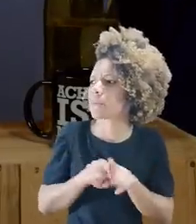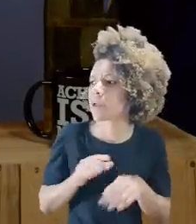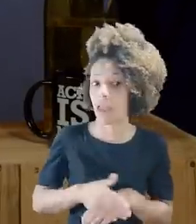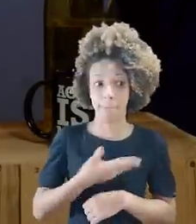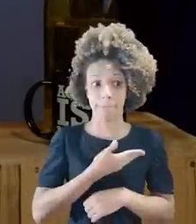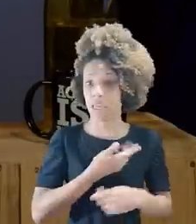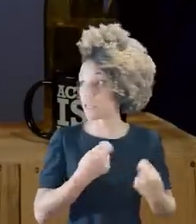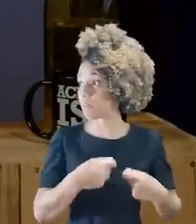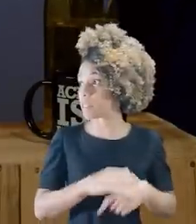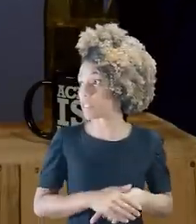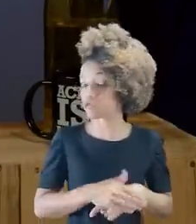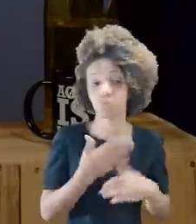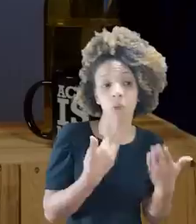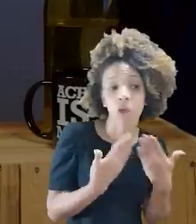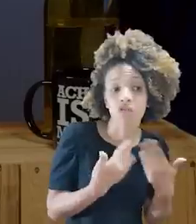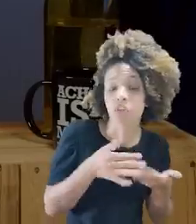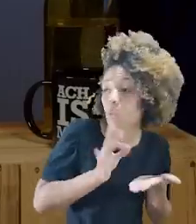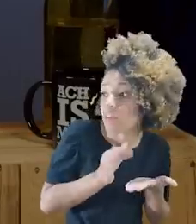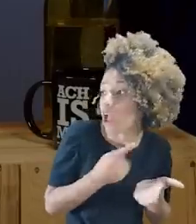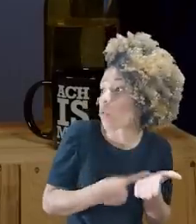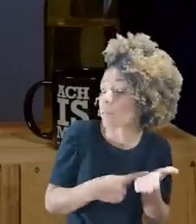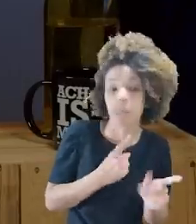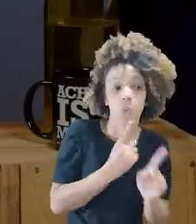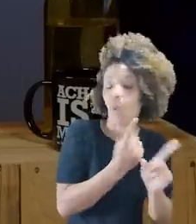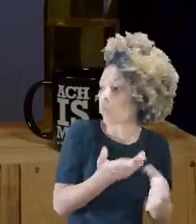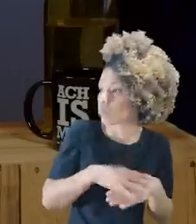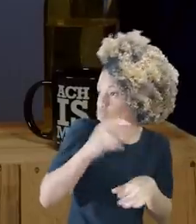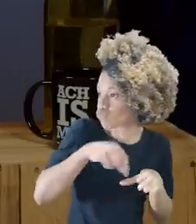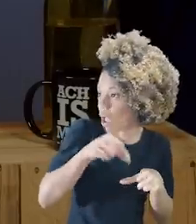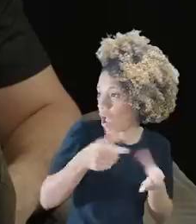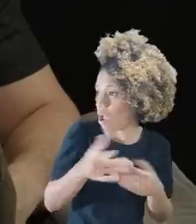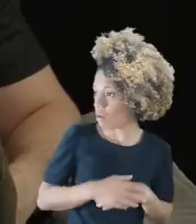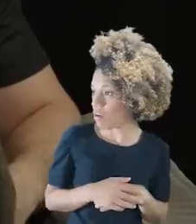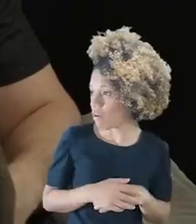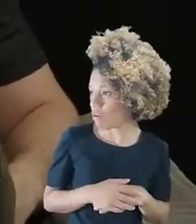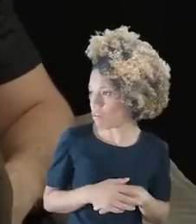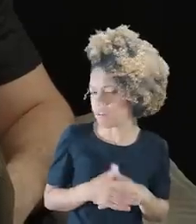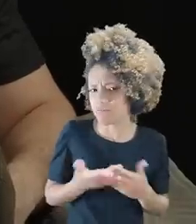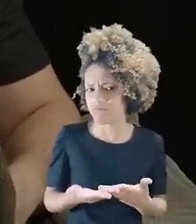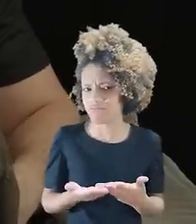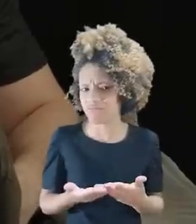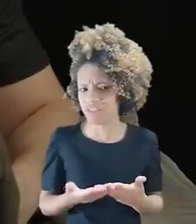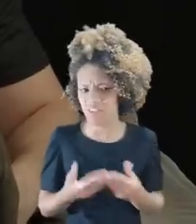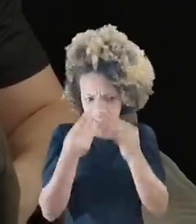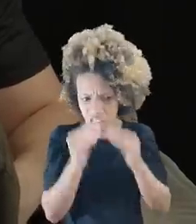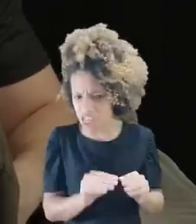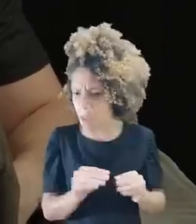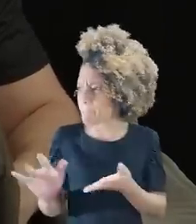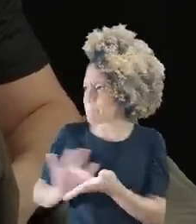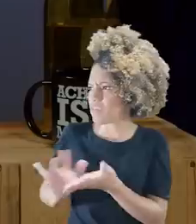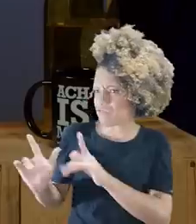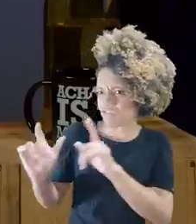vendo a vida dos outros então para mim isso é incoerente para mim isso não faz sentido tu tá dando uma você tá dando uma aula Tu não tem